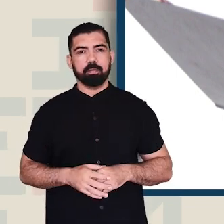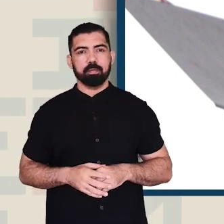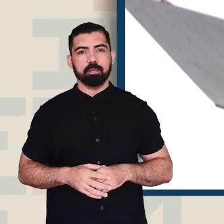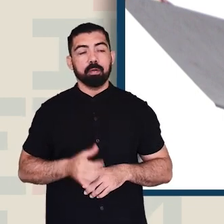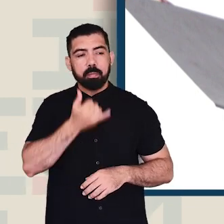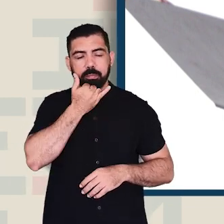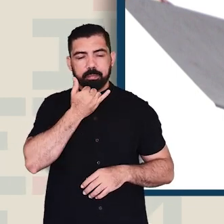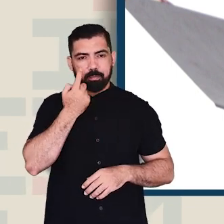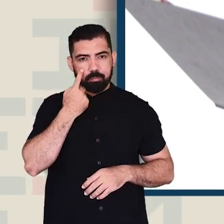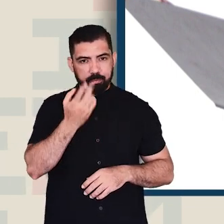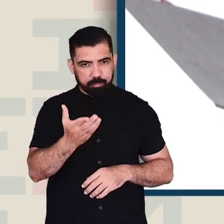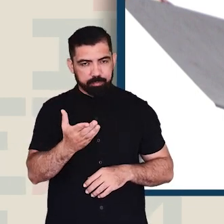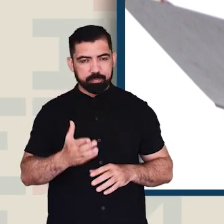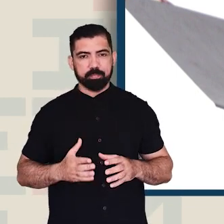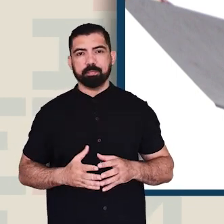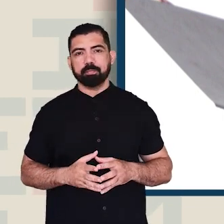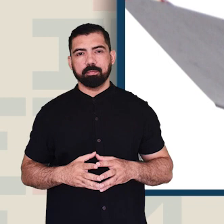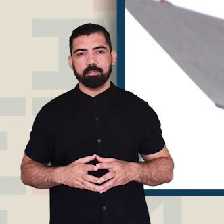desculpa.